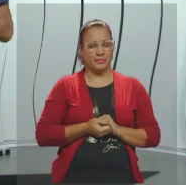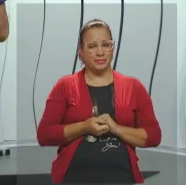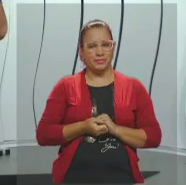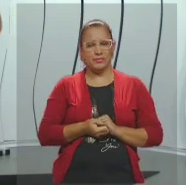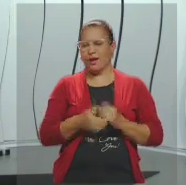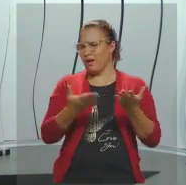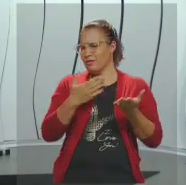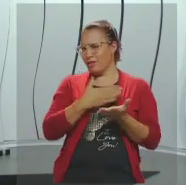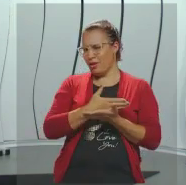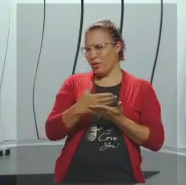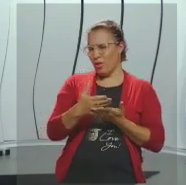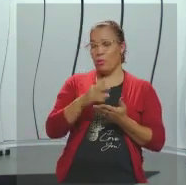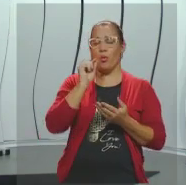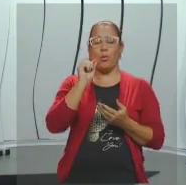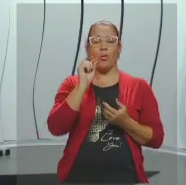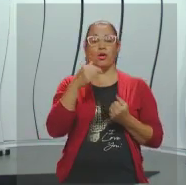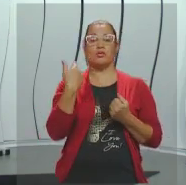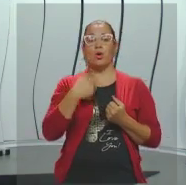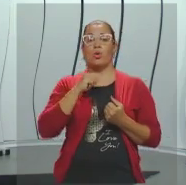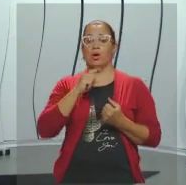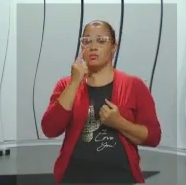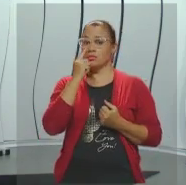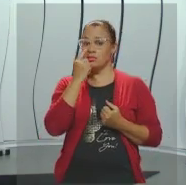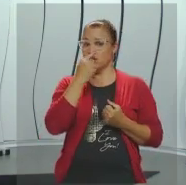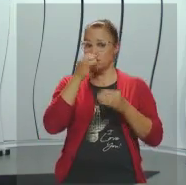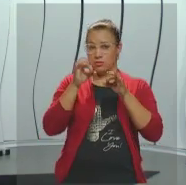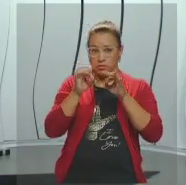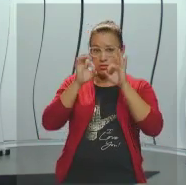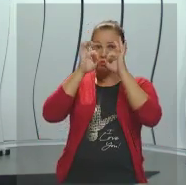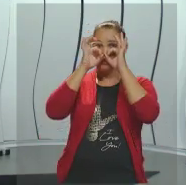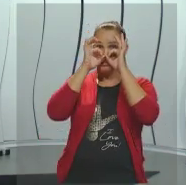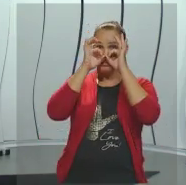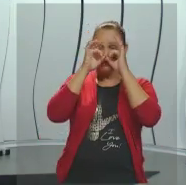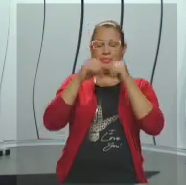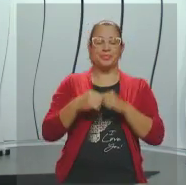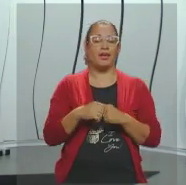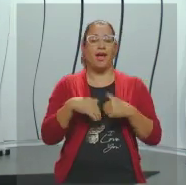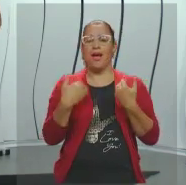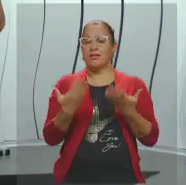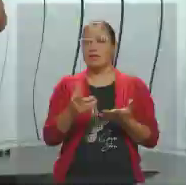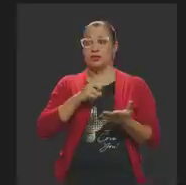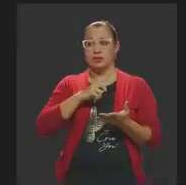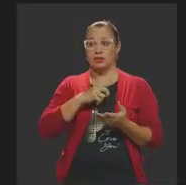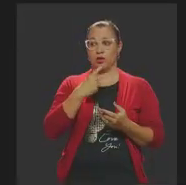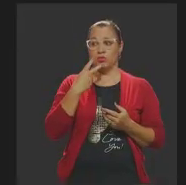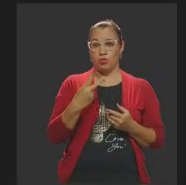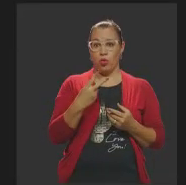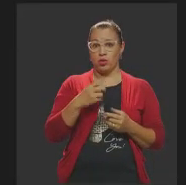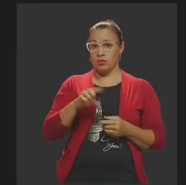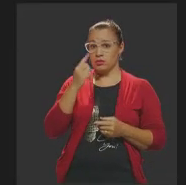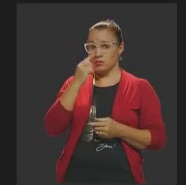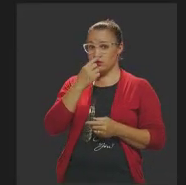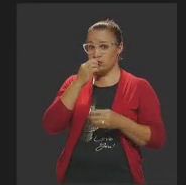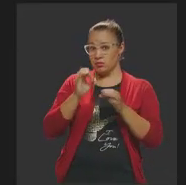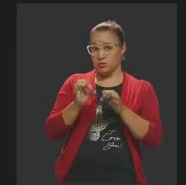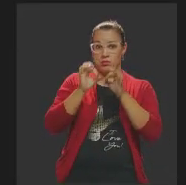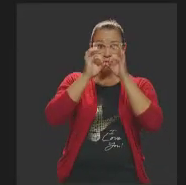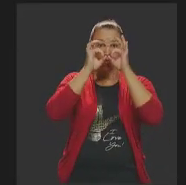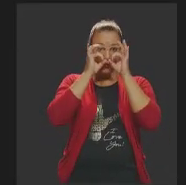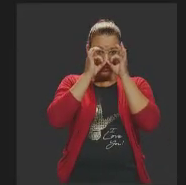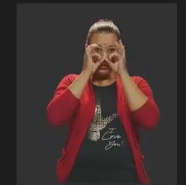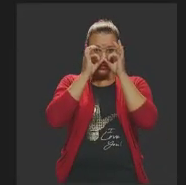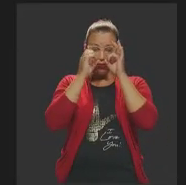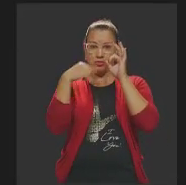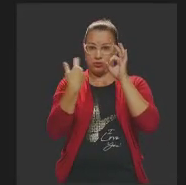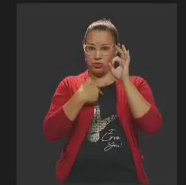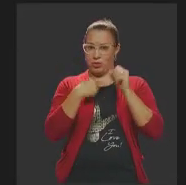Vamos começar aí com as fossas nasais. As fossas nasais, então, são dois ductos, né? São esses furos, vamos dizer